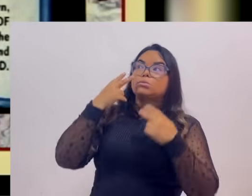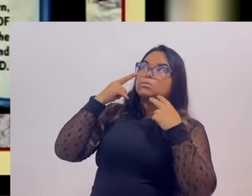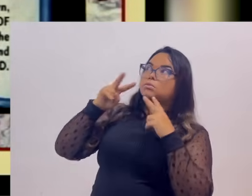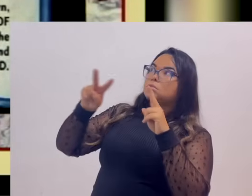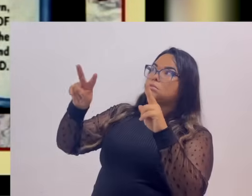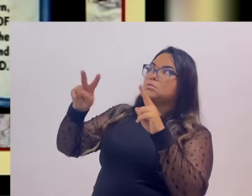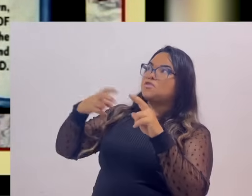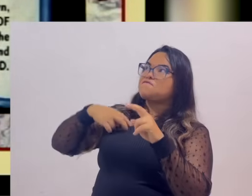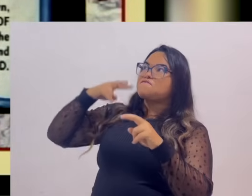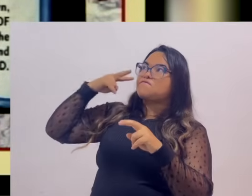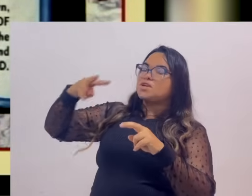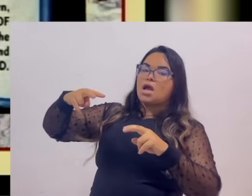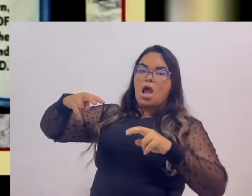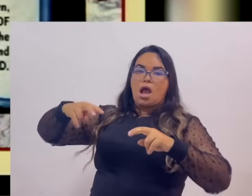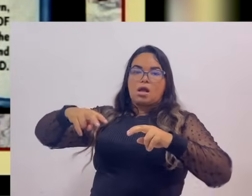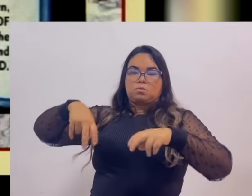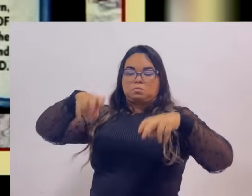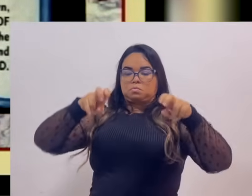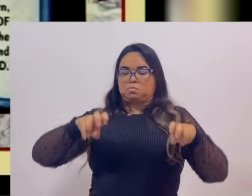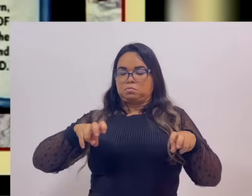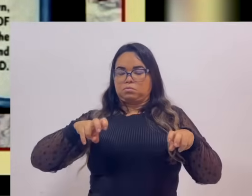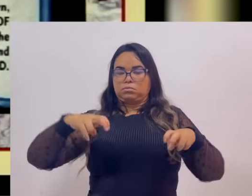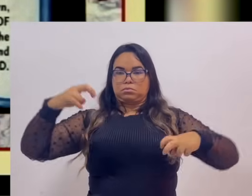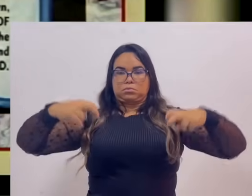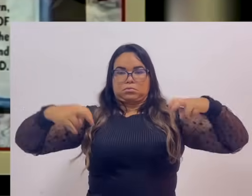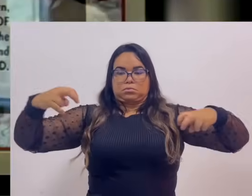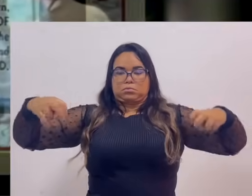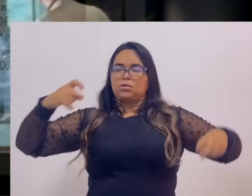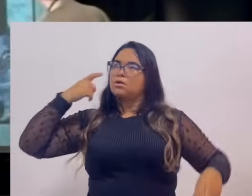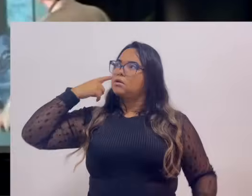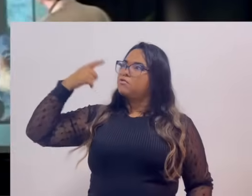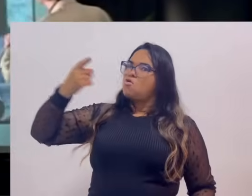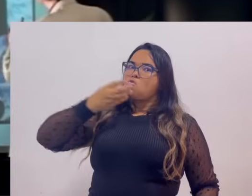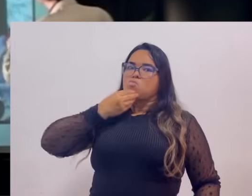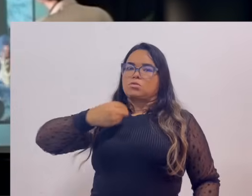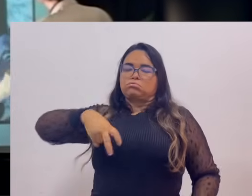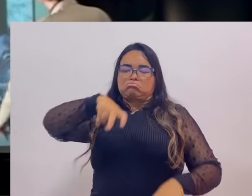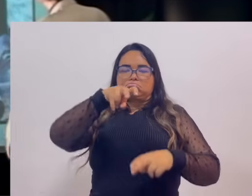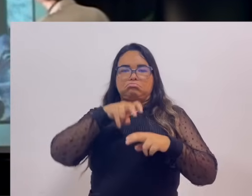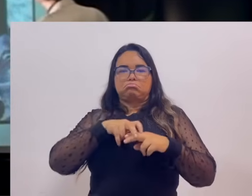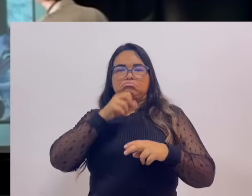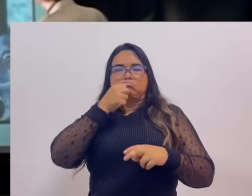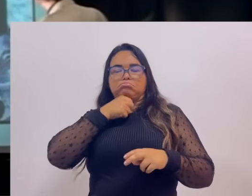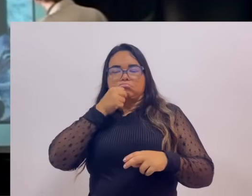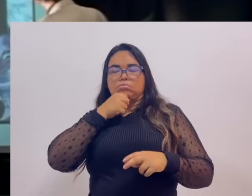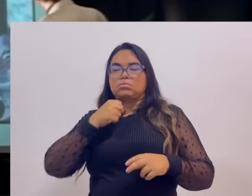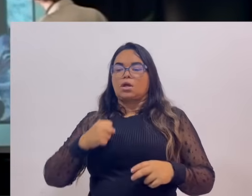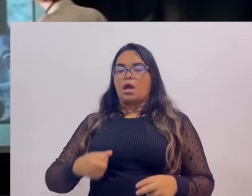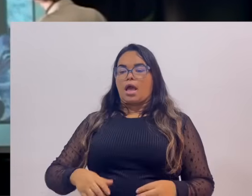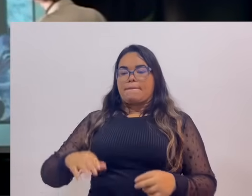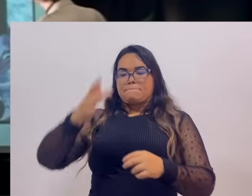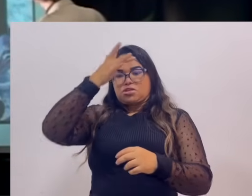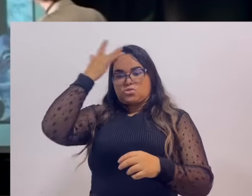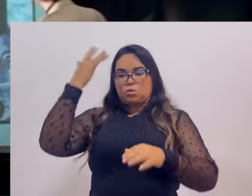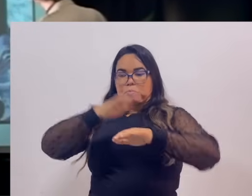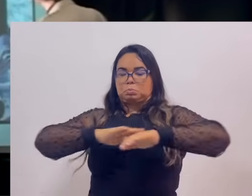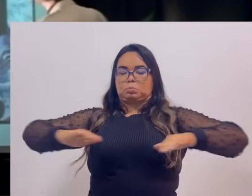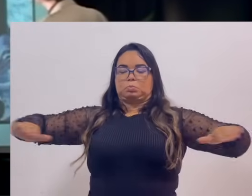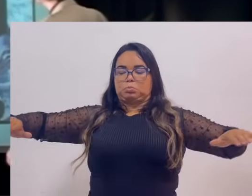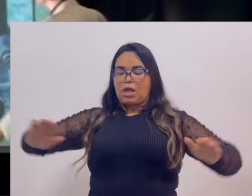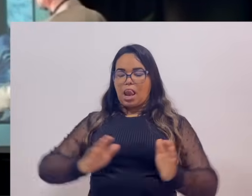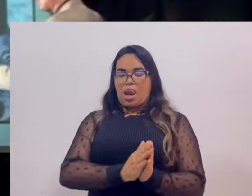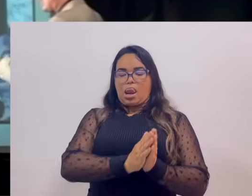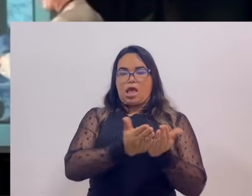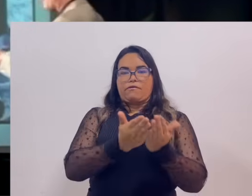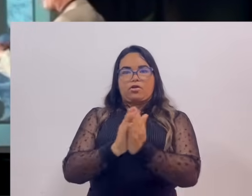tomará lugar e eu continuei olhando e foram postos uns tronos até que o ancião de dias se assentou